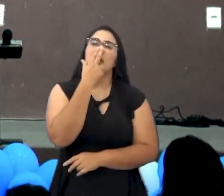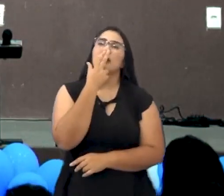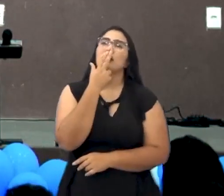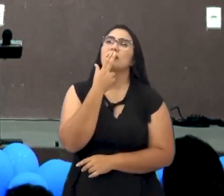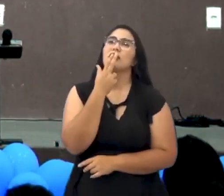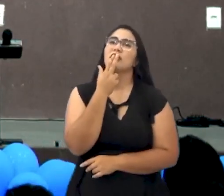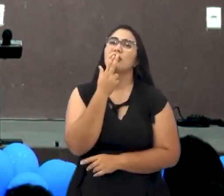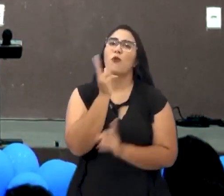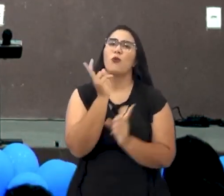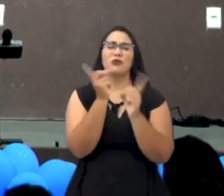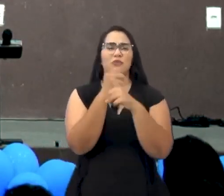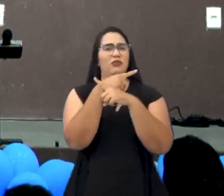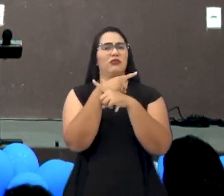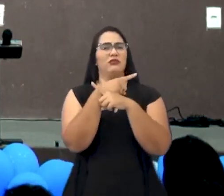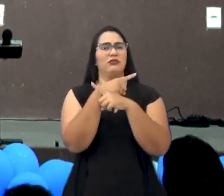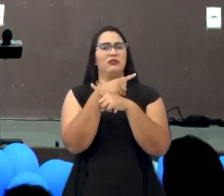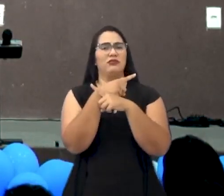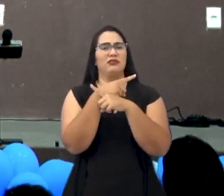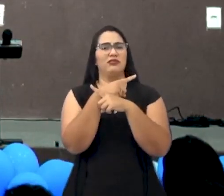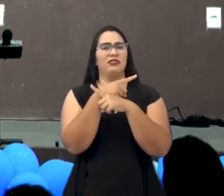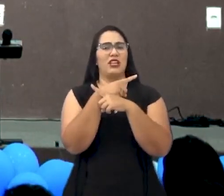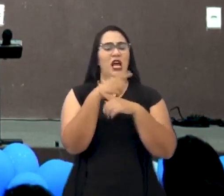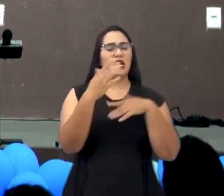felicidade. Por isso que eles choram.